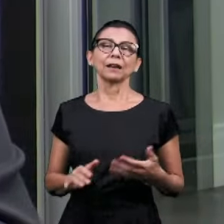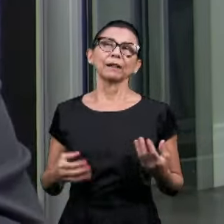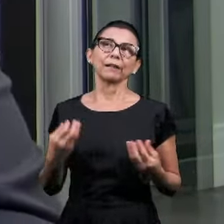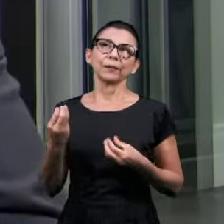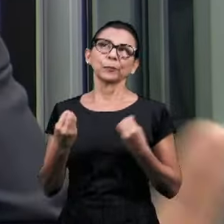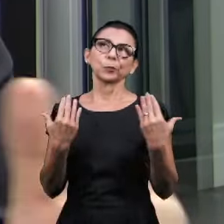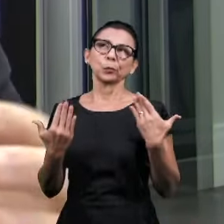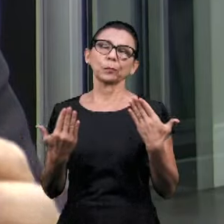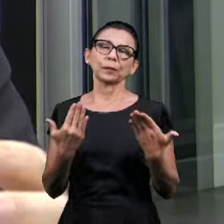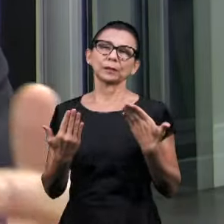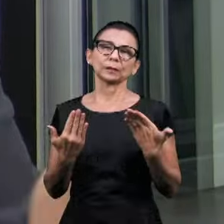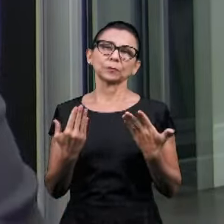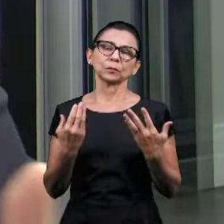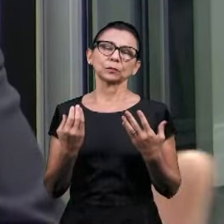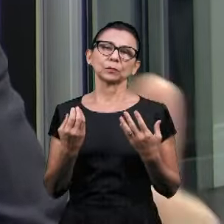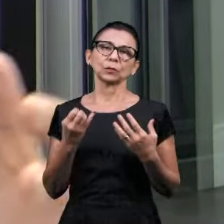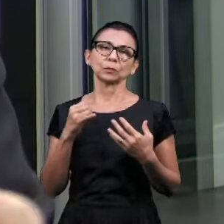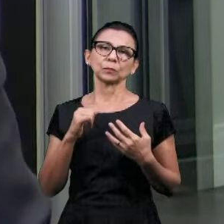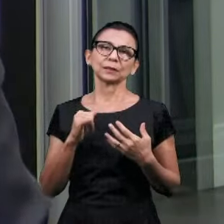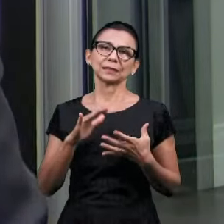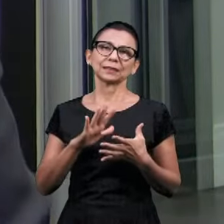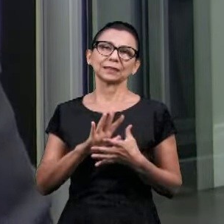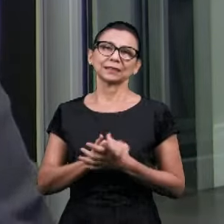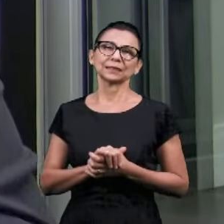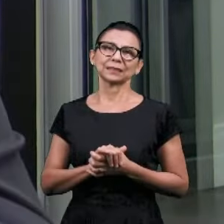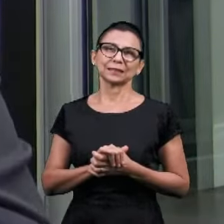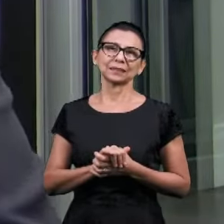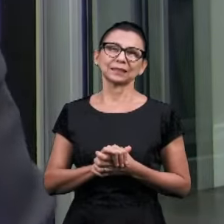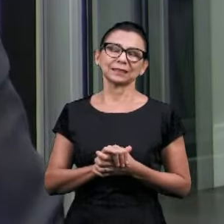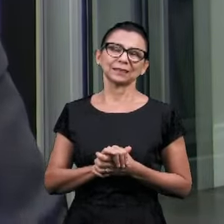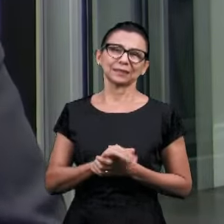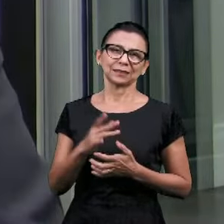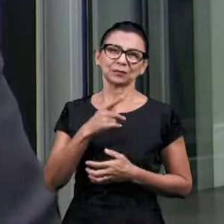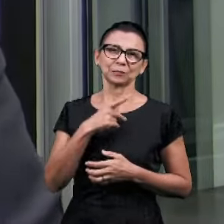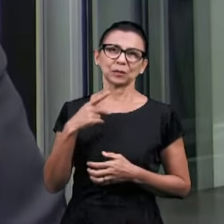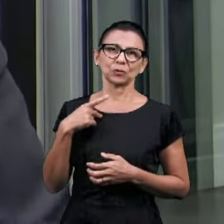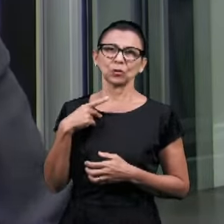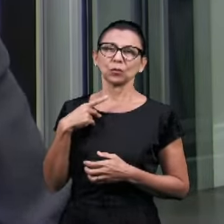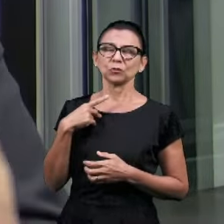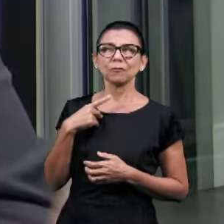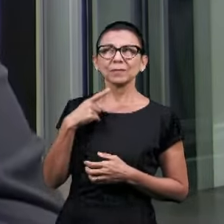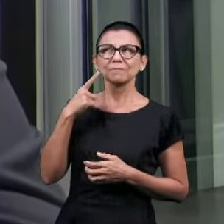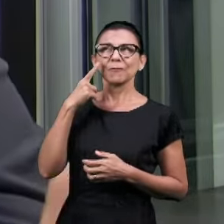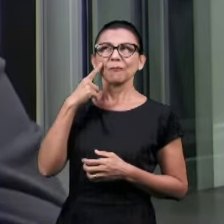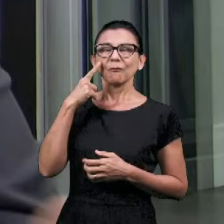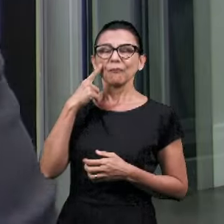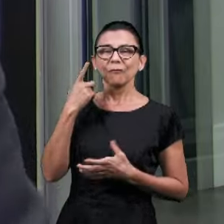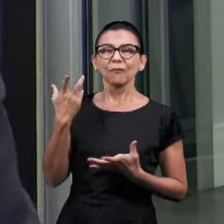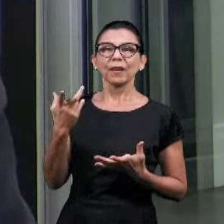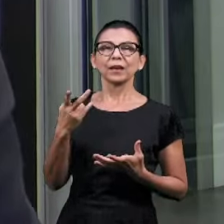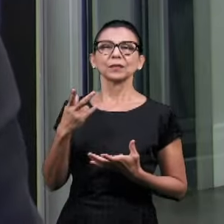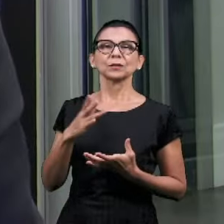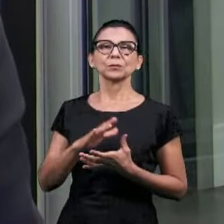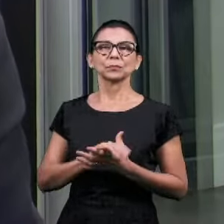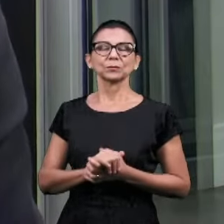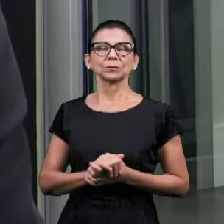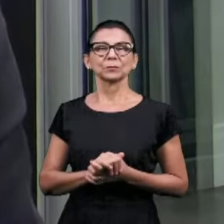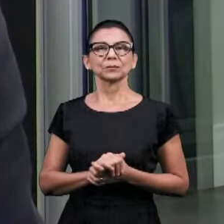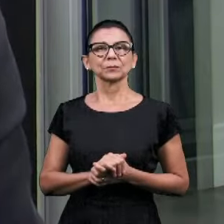estivesse vendo as ovelhas ali participando, né, os irmãos ali participando junto